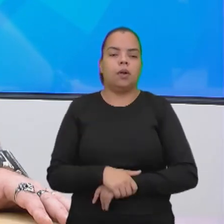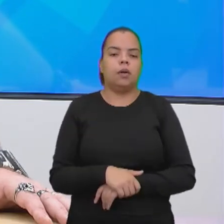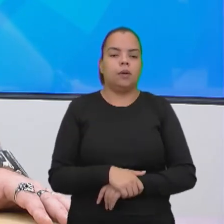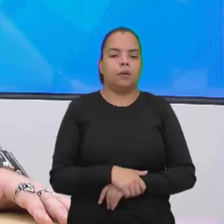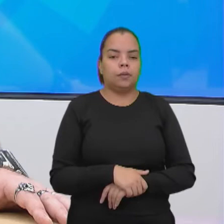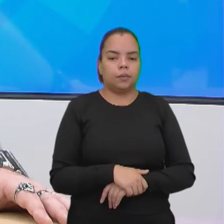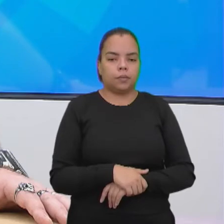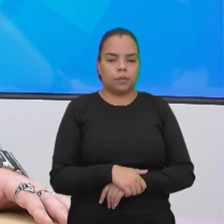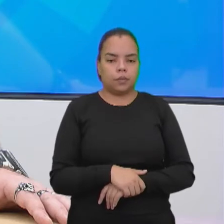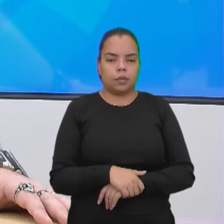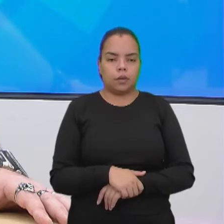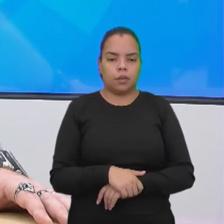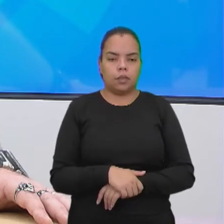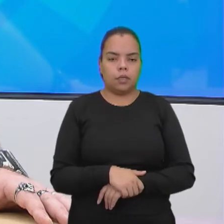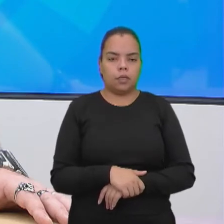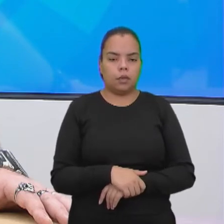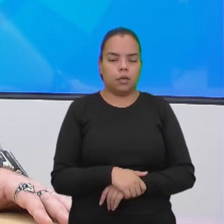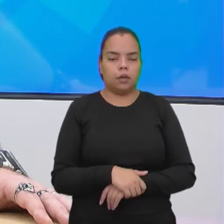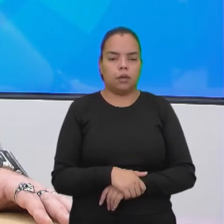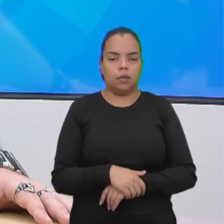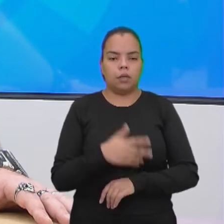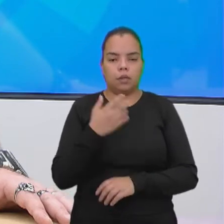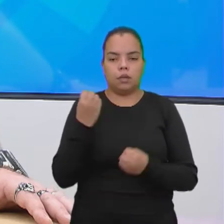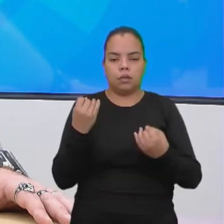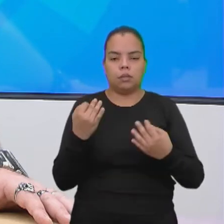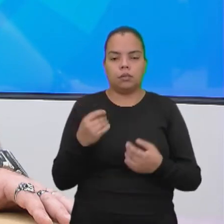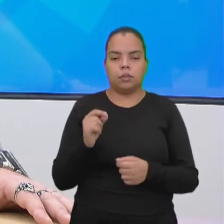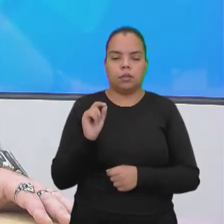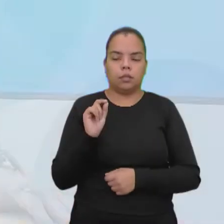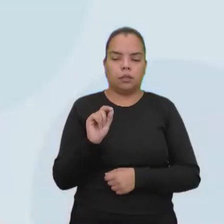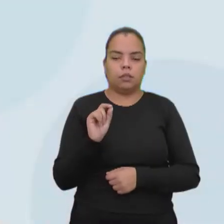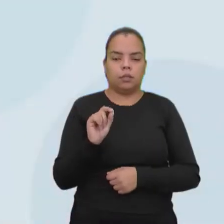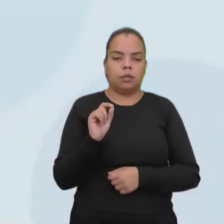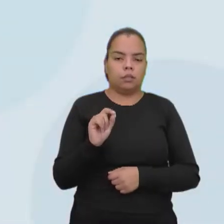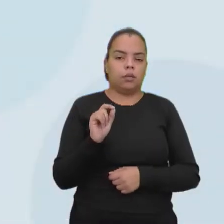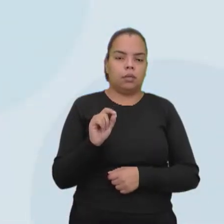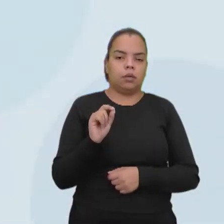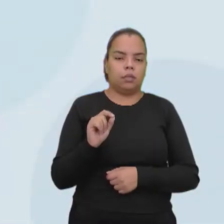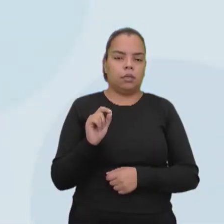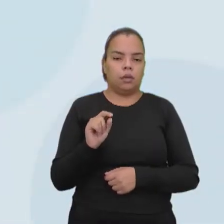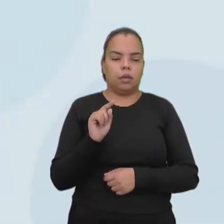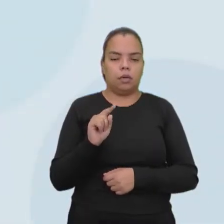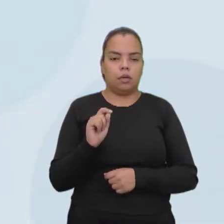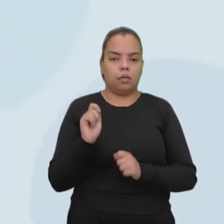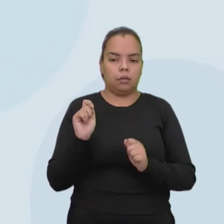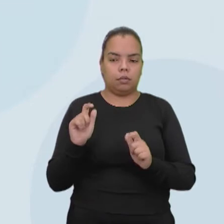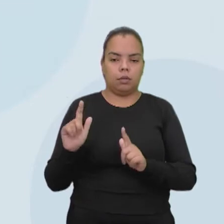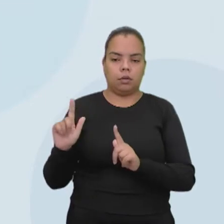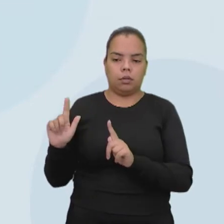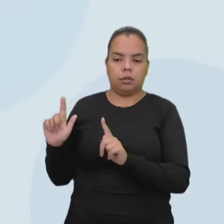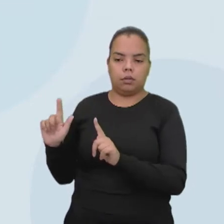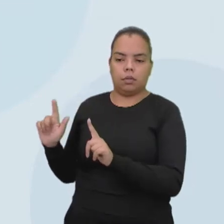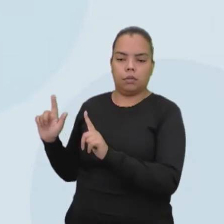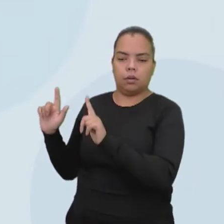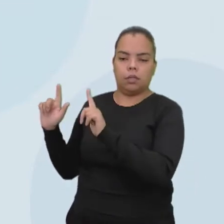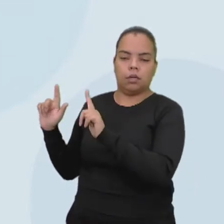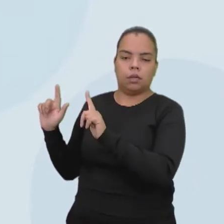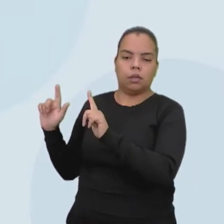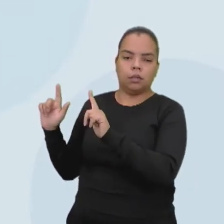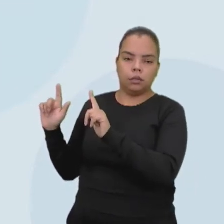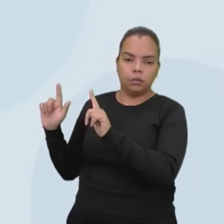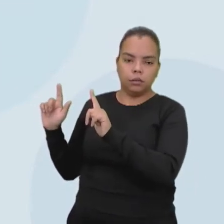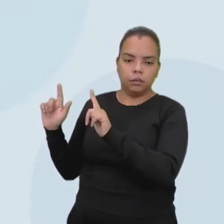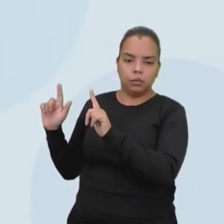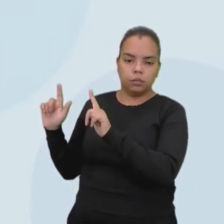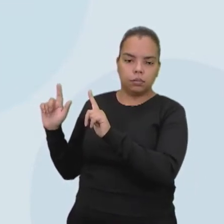rochas sedimentares detríticas, eu trouxe uma tabela mostrando aí sobre os sedimentos, tá aí, ó, para vocês, né? O caso aí do